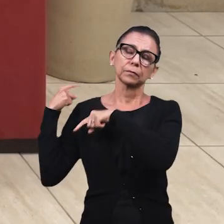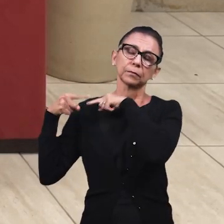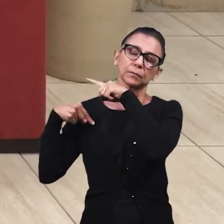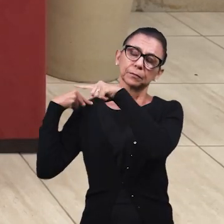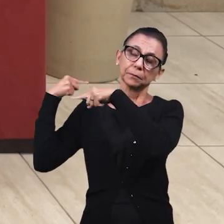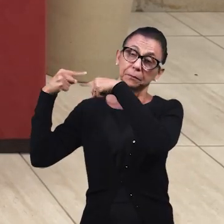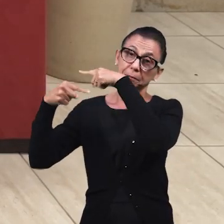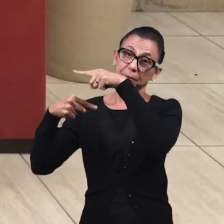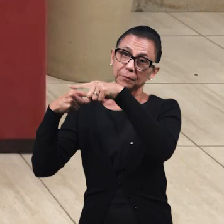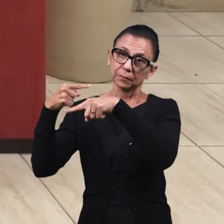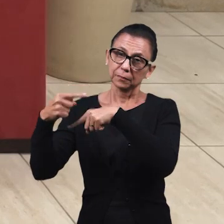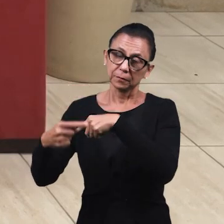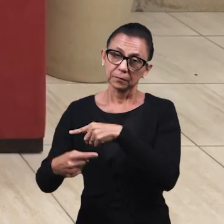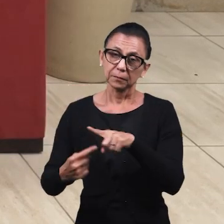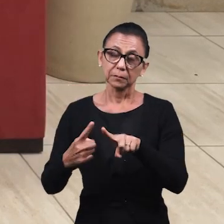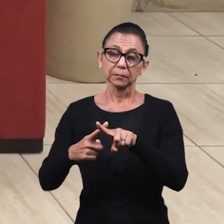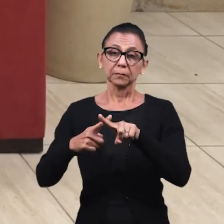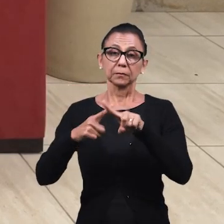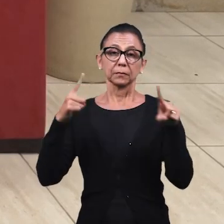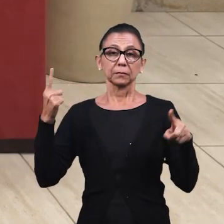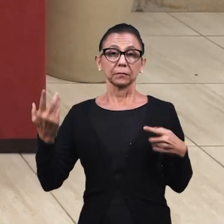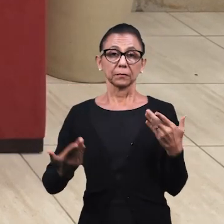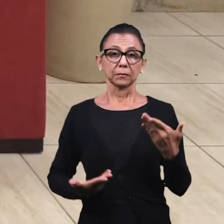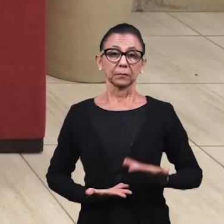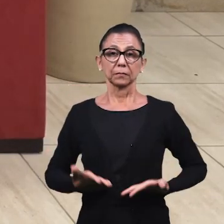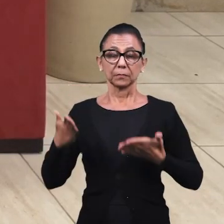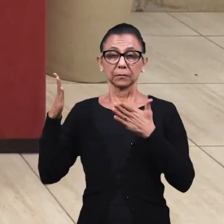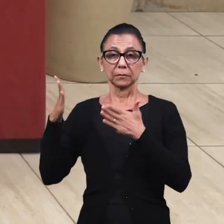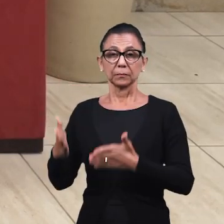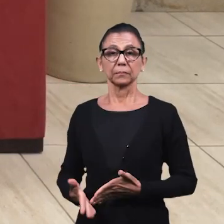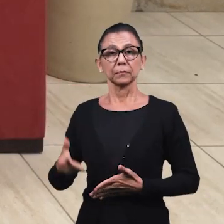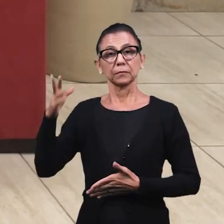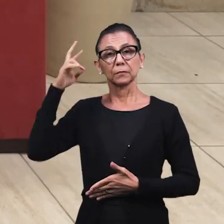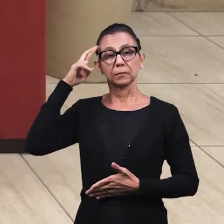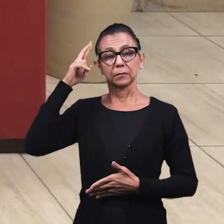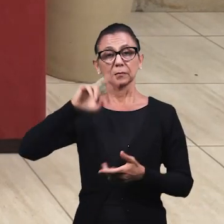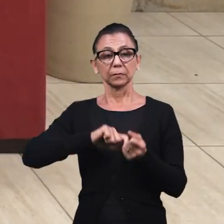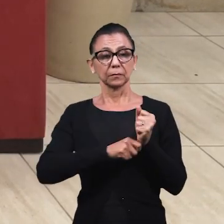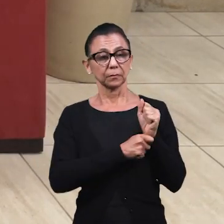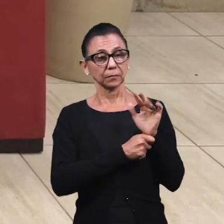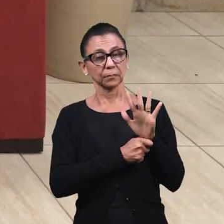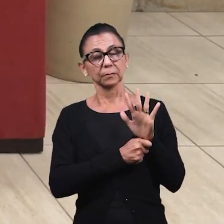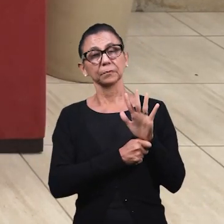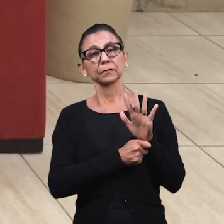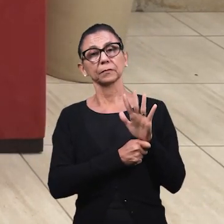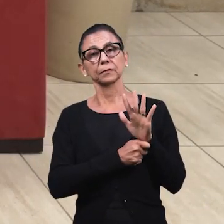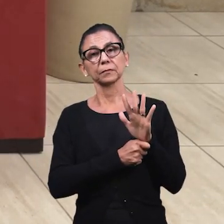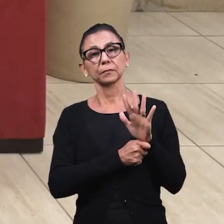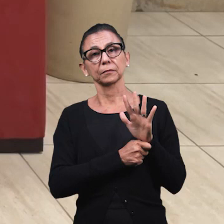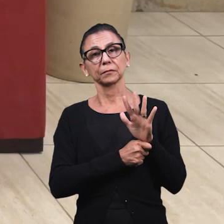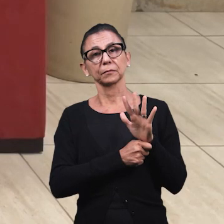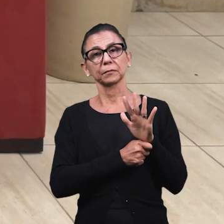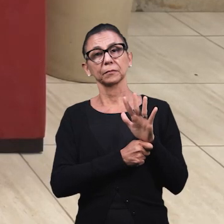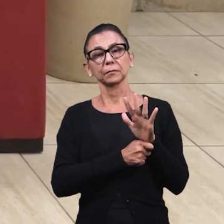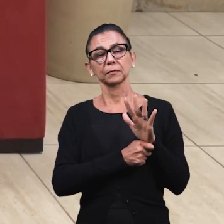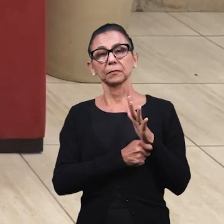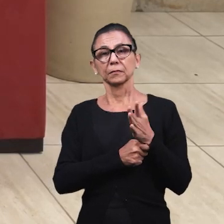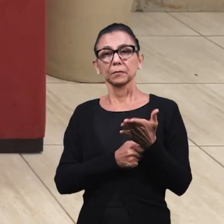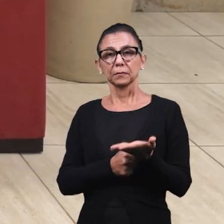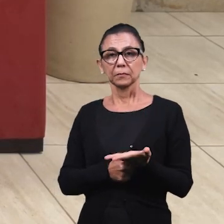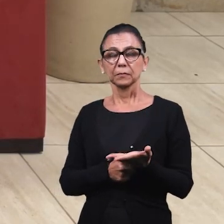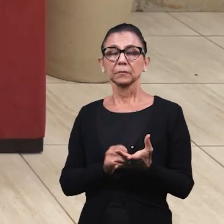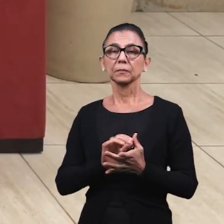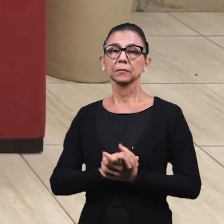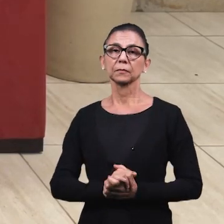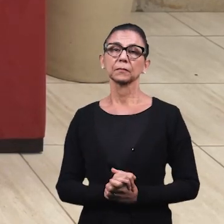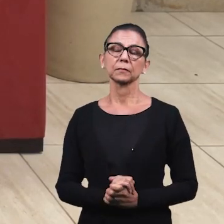gerações, mas aos santos, o Senhor proporcionou, escolheu revelar. A